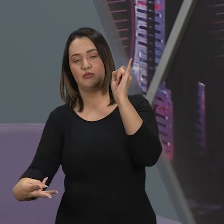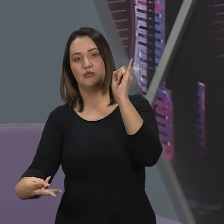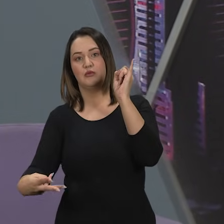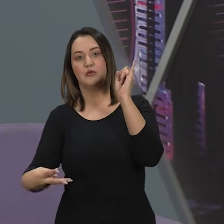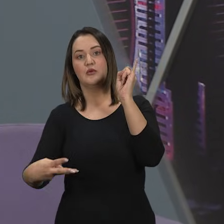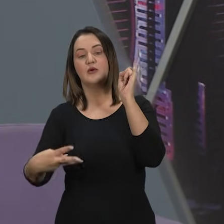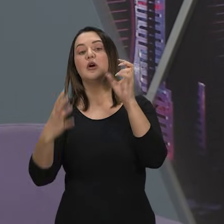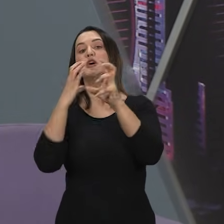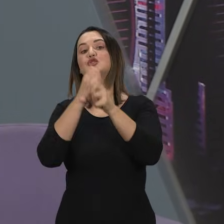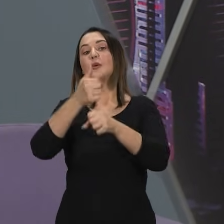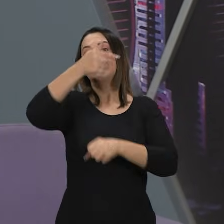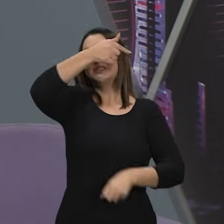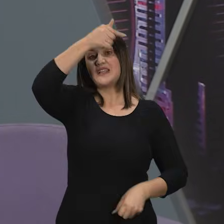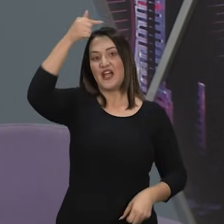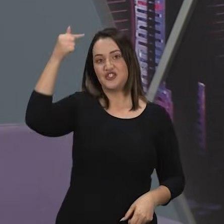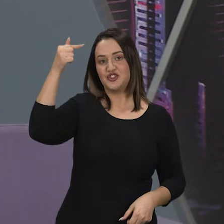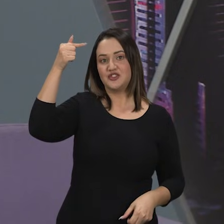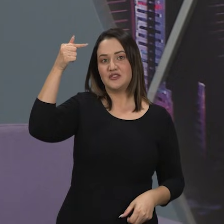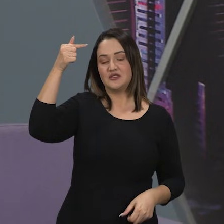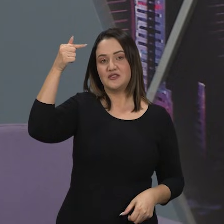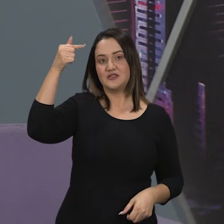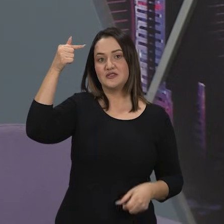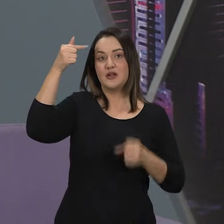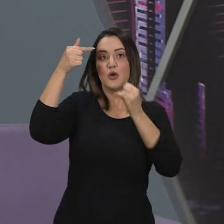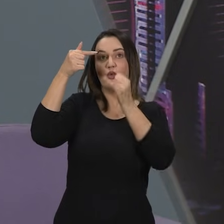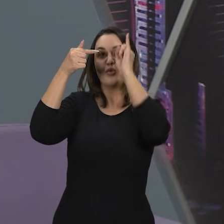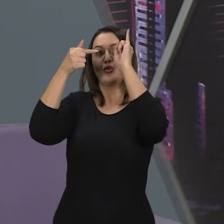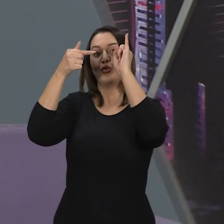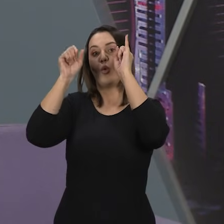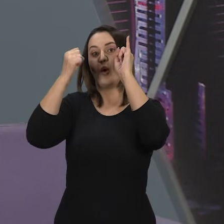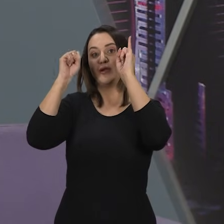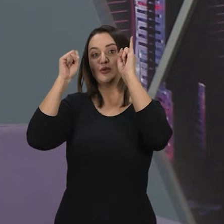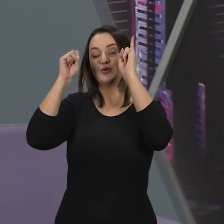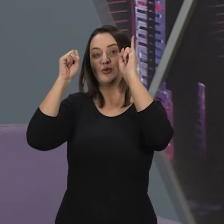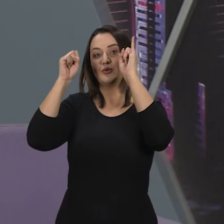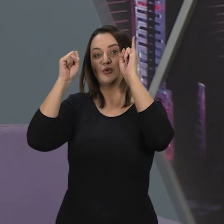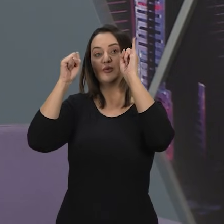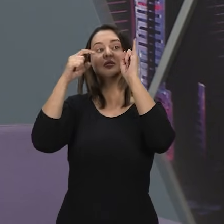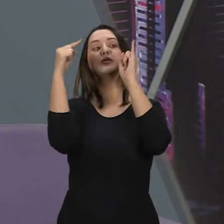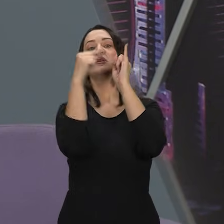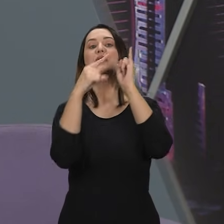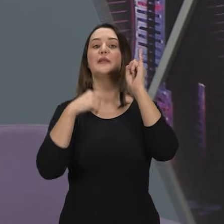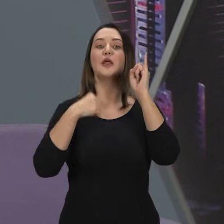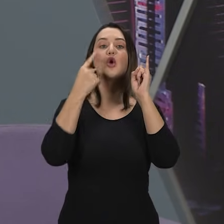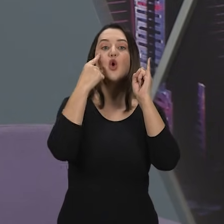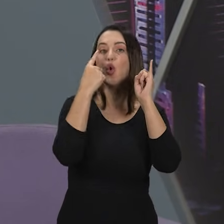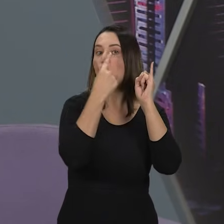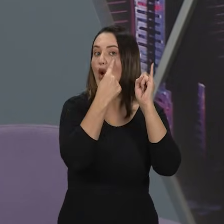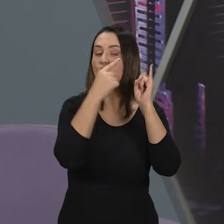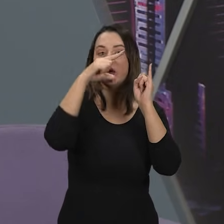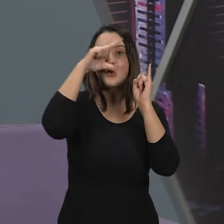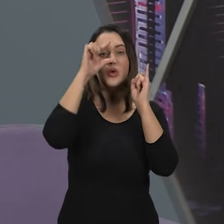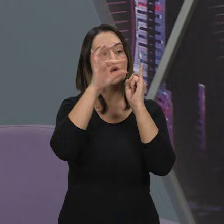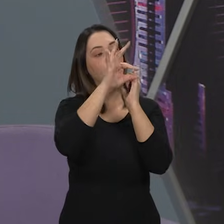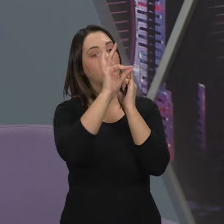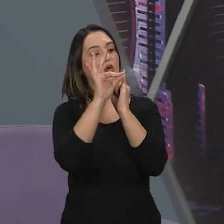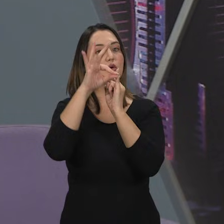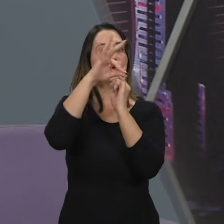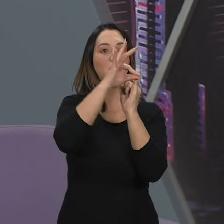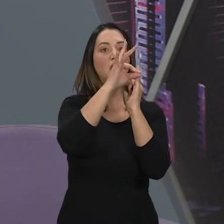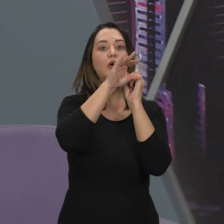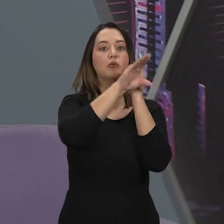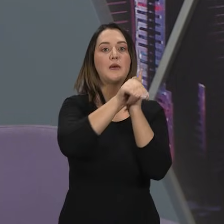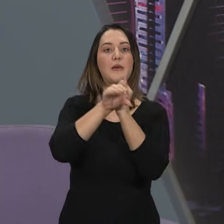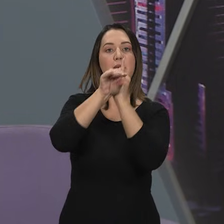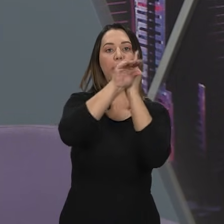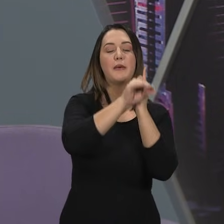Então 10 menos 3, 7. Com esse que subiu, 8. E esse que subiu, ele tem olhos e boca que